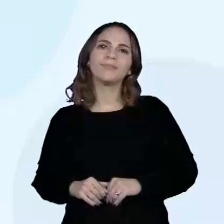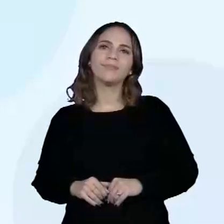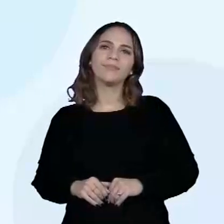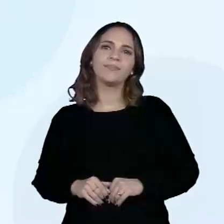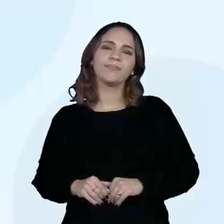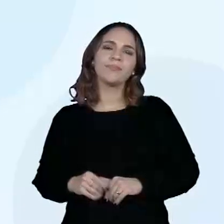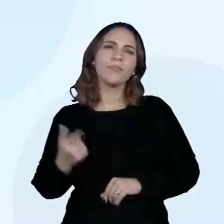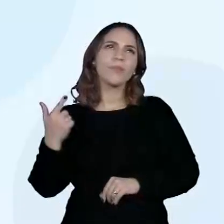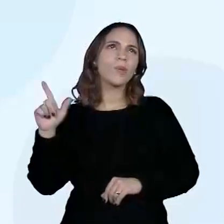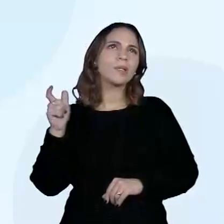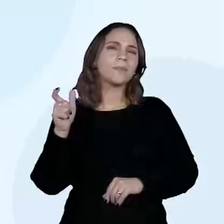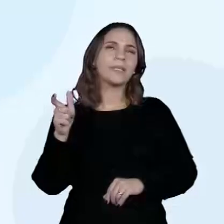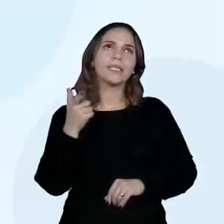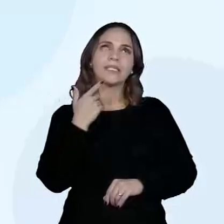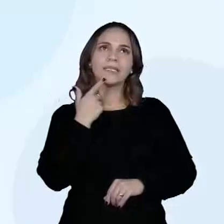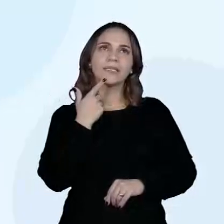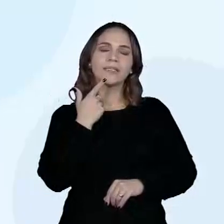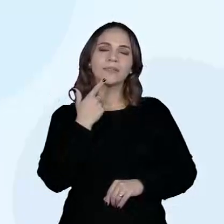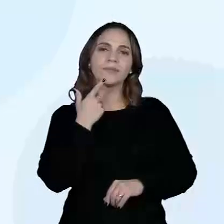Vou colocar aqui, ó,